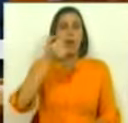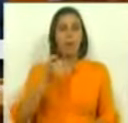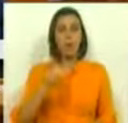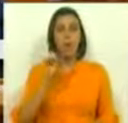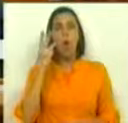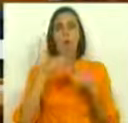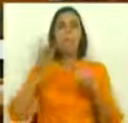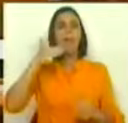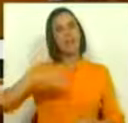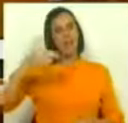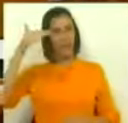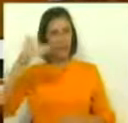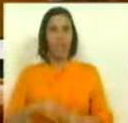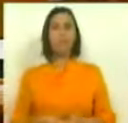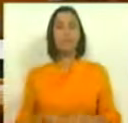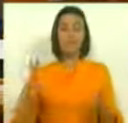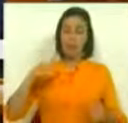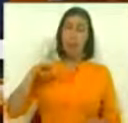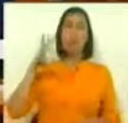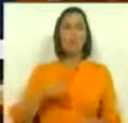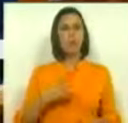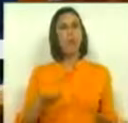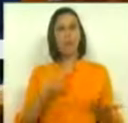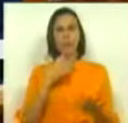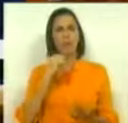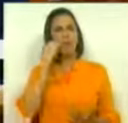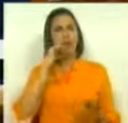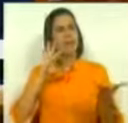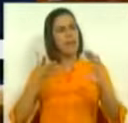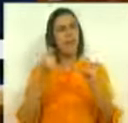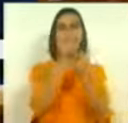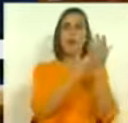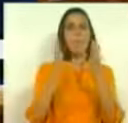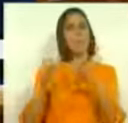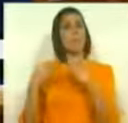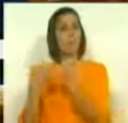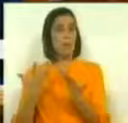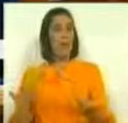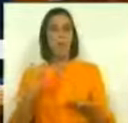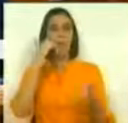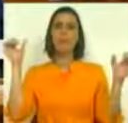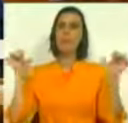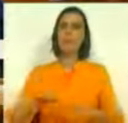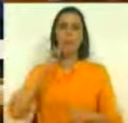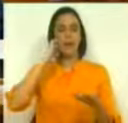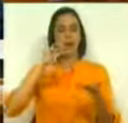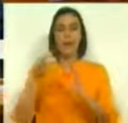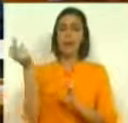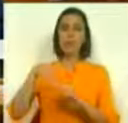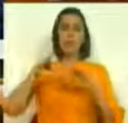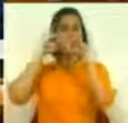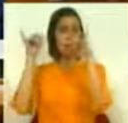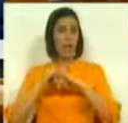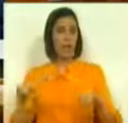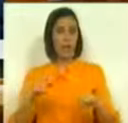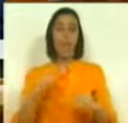45 ou mais anos. Portugal enfrenta uma forte crise económica e social, agravada por uma crise